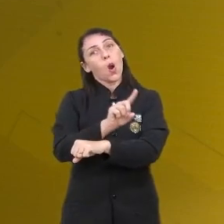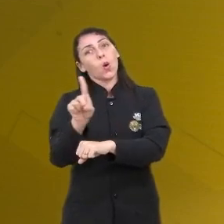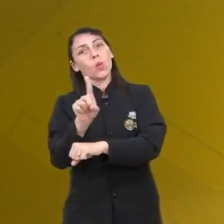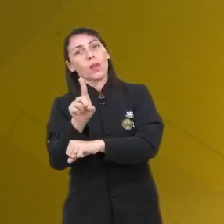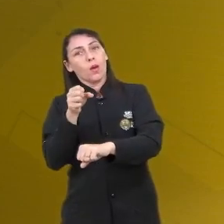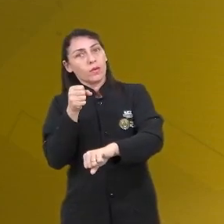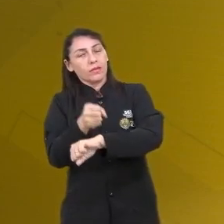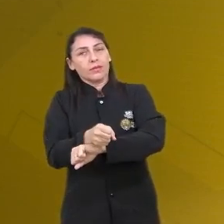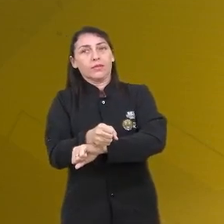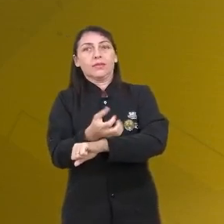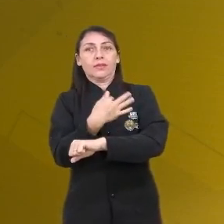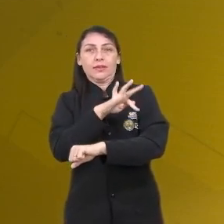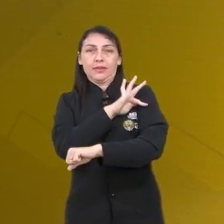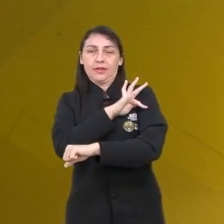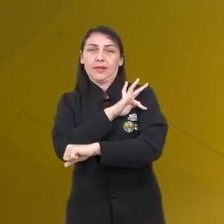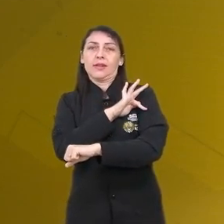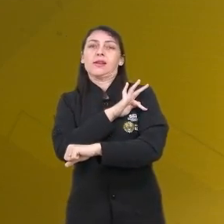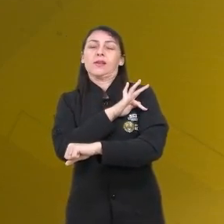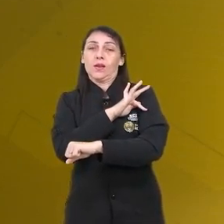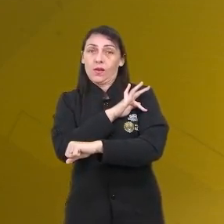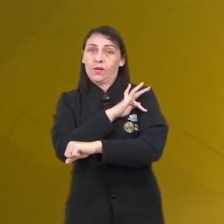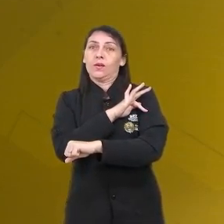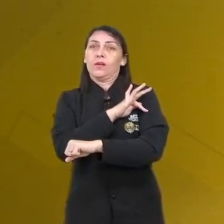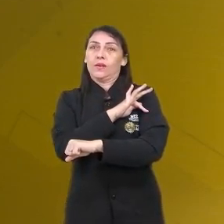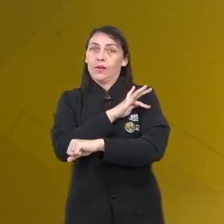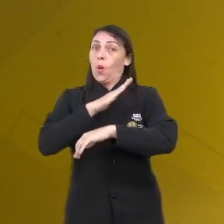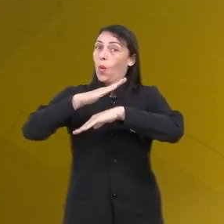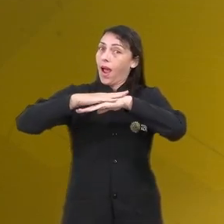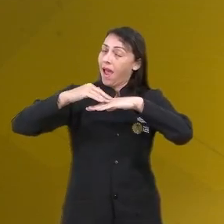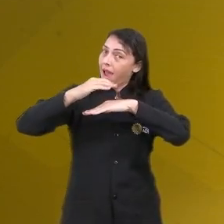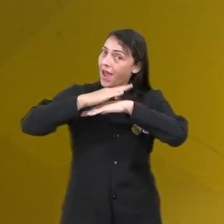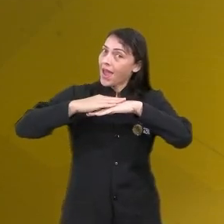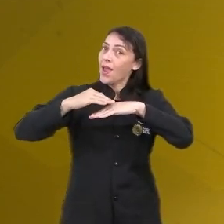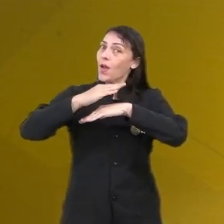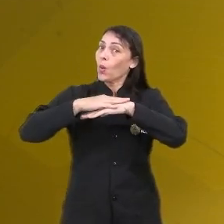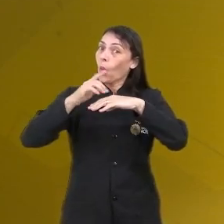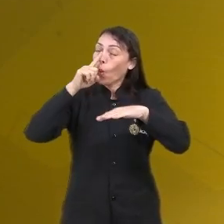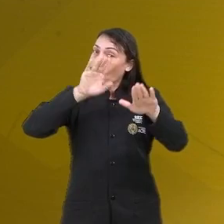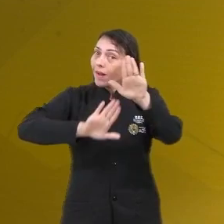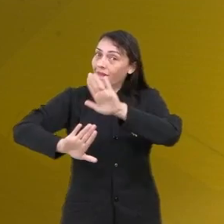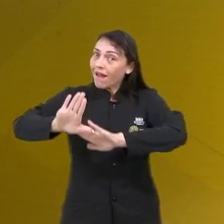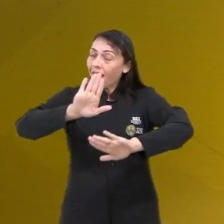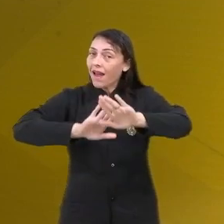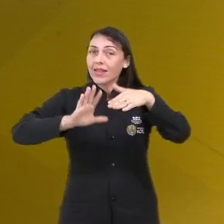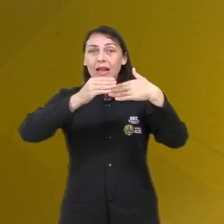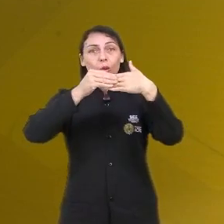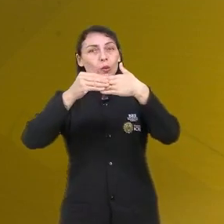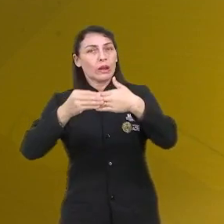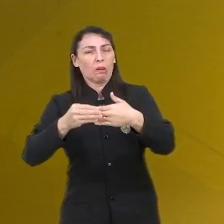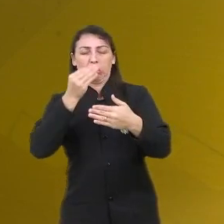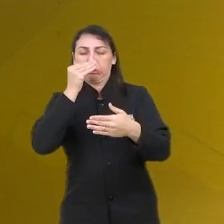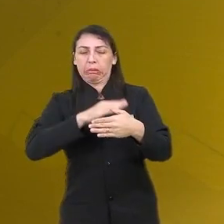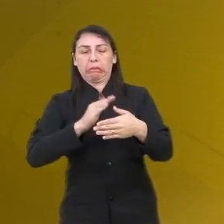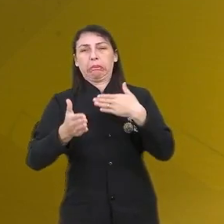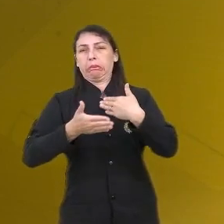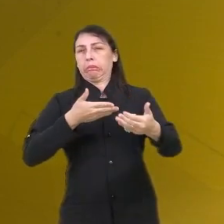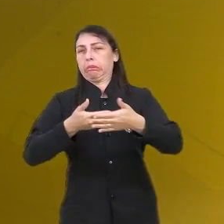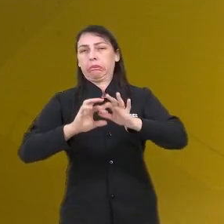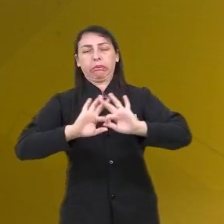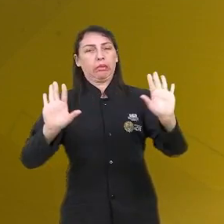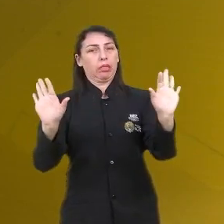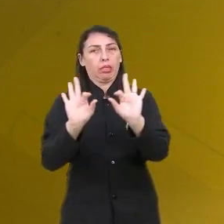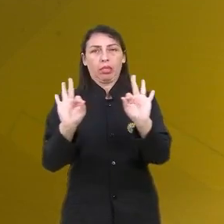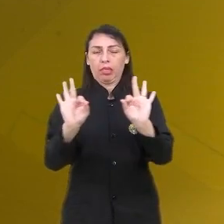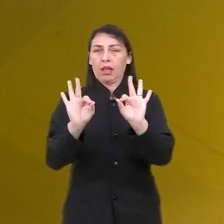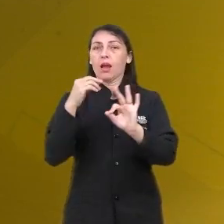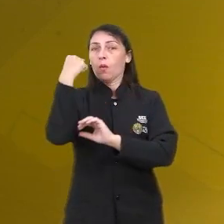Então, tratem essas questões com muito carinho, com muito cuidado, não tratem essas questões de uma maneira banalizada.